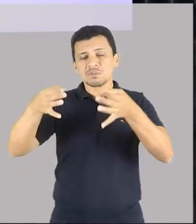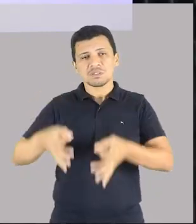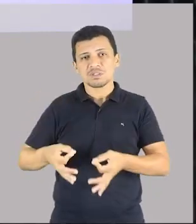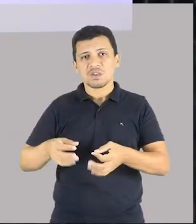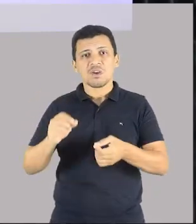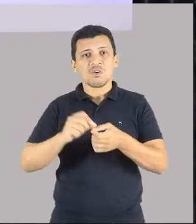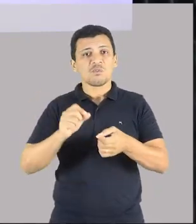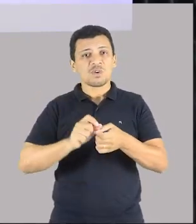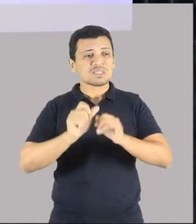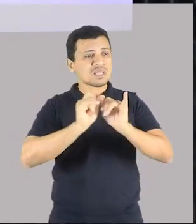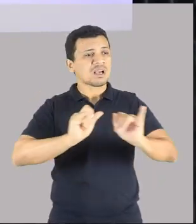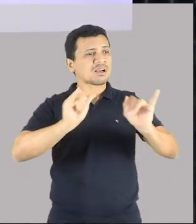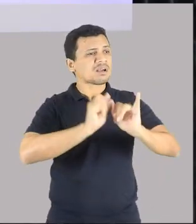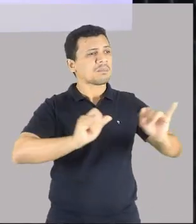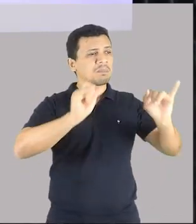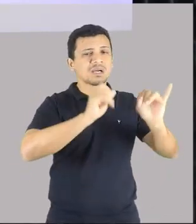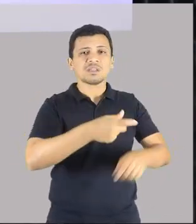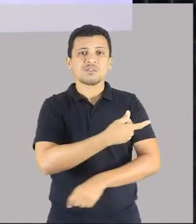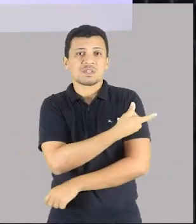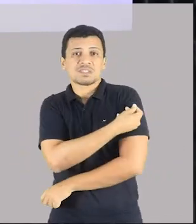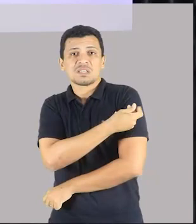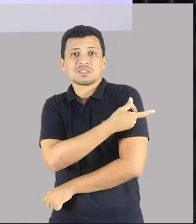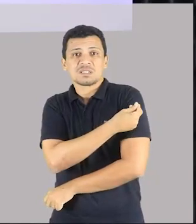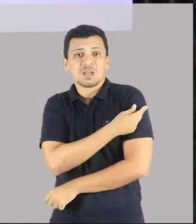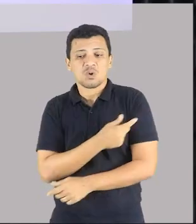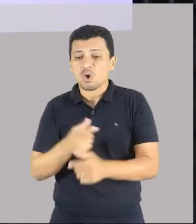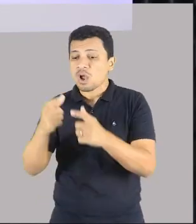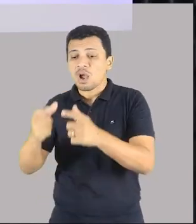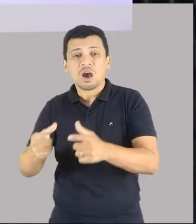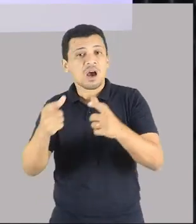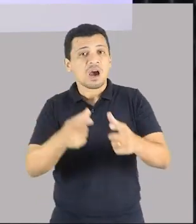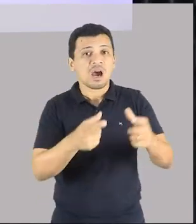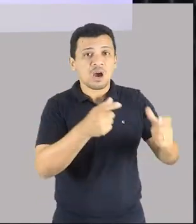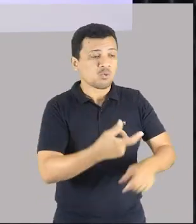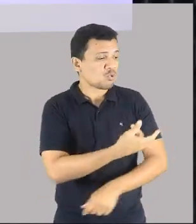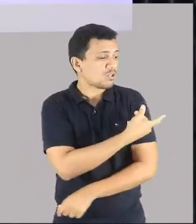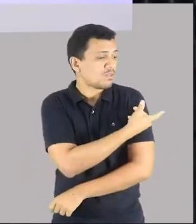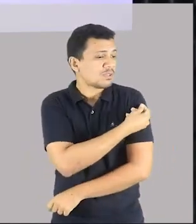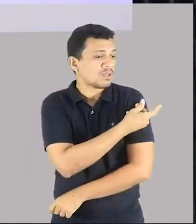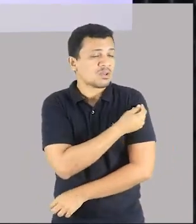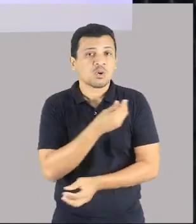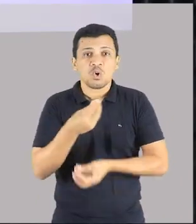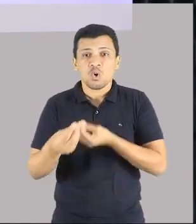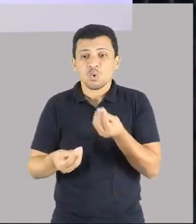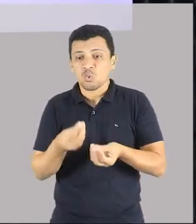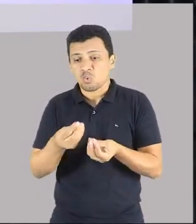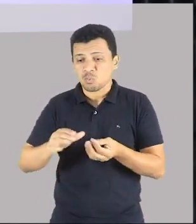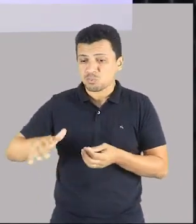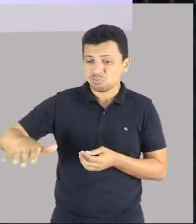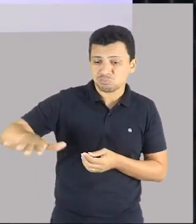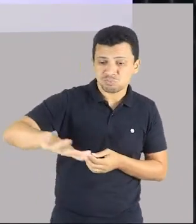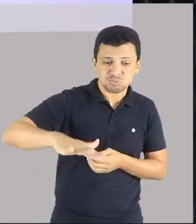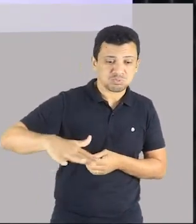vacinação, para que ele execute onde que ele vai vacinar, como ele vai distribuir